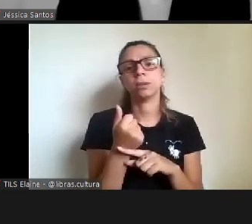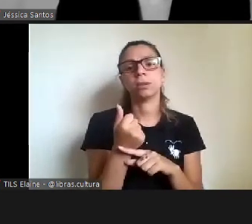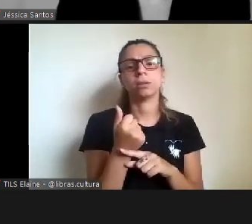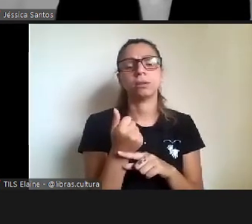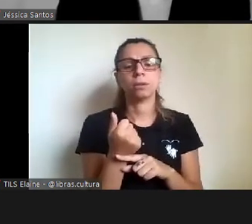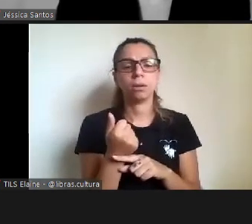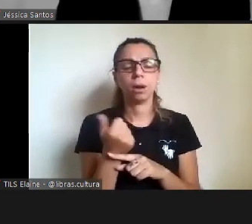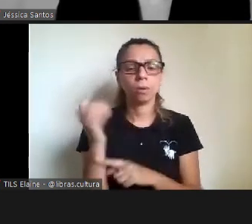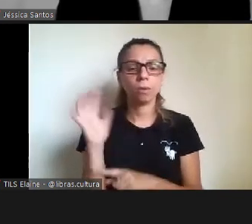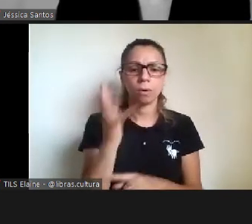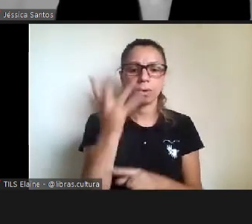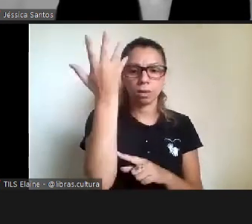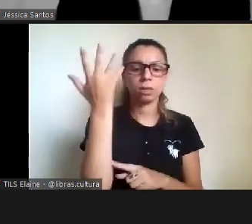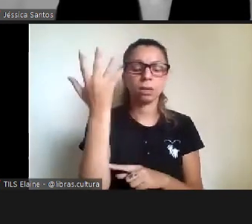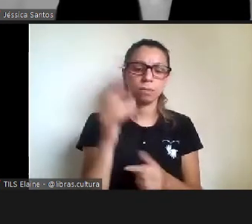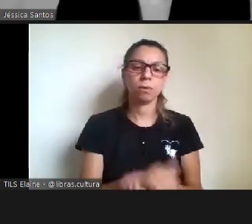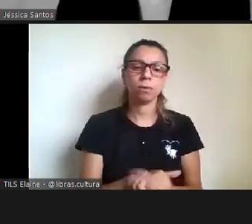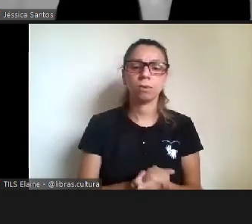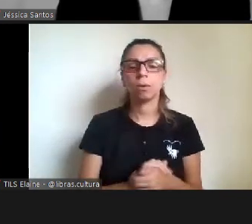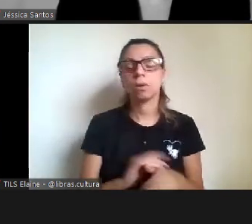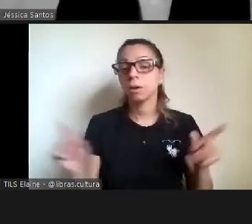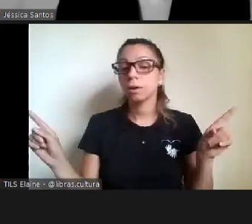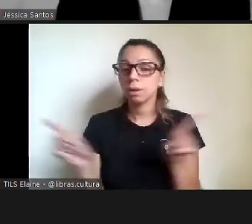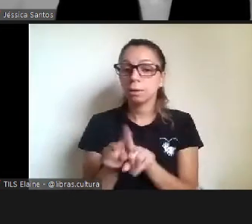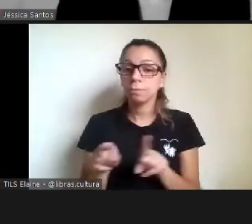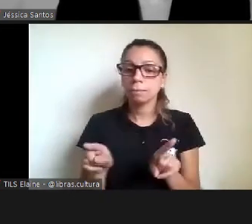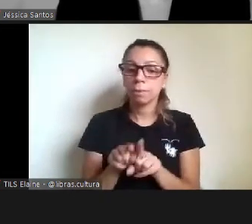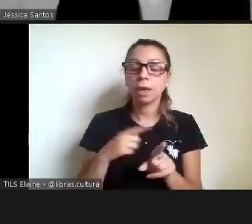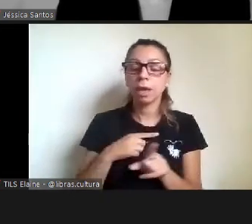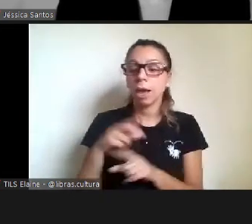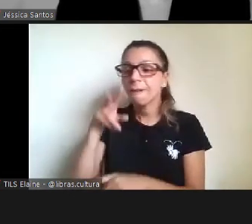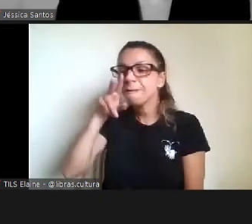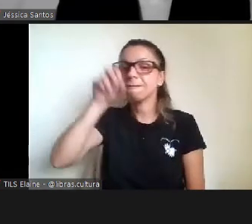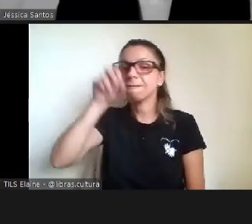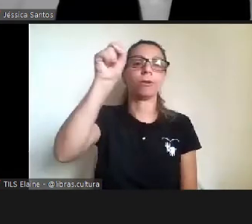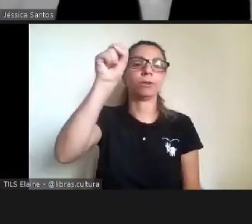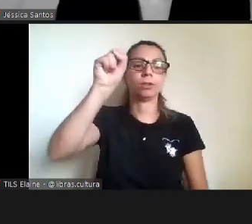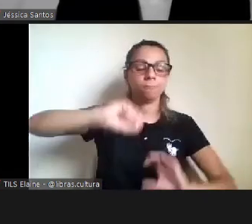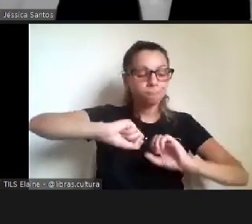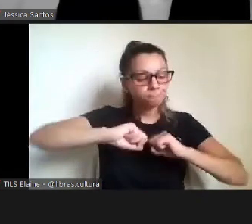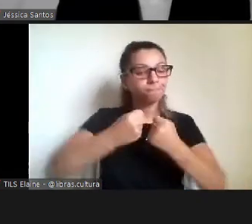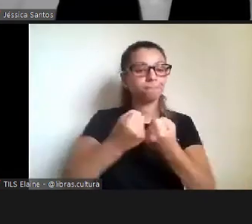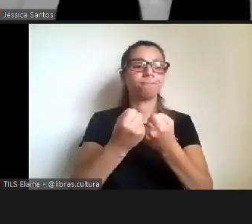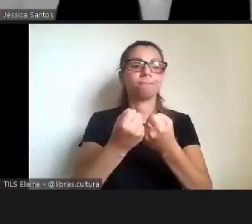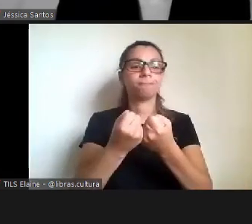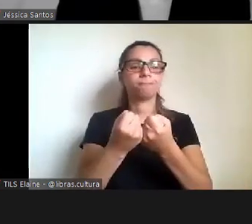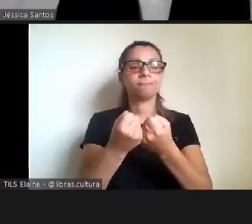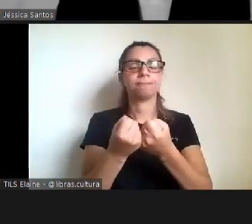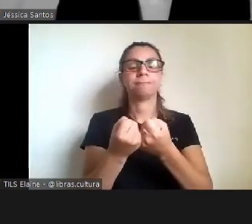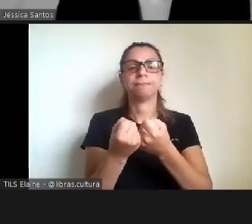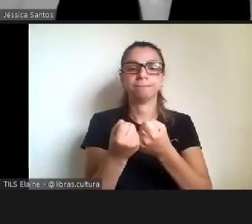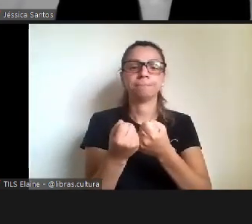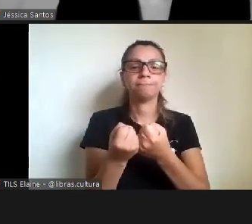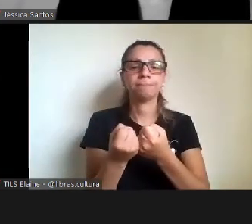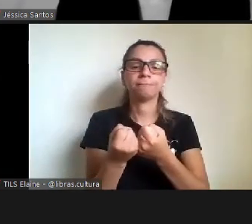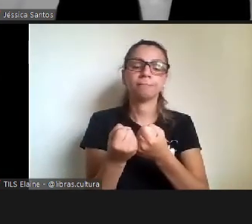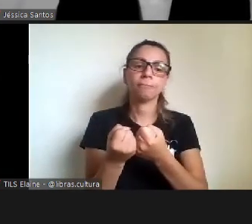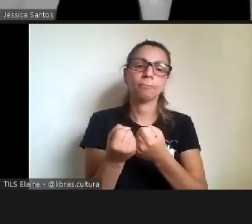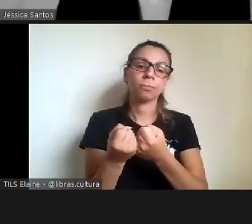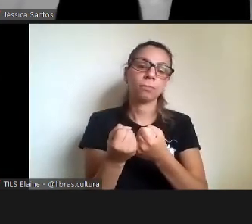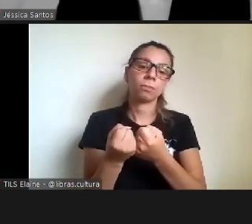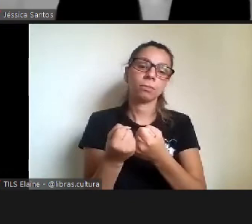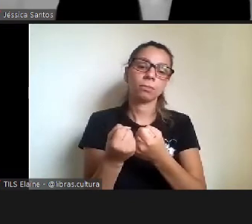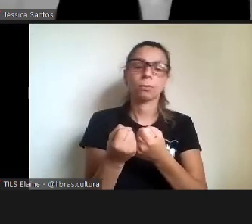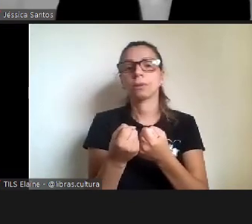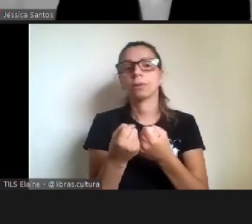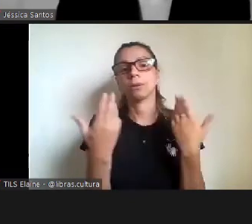todas, também é essa convocação ficar mais forte. Ela vem com mais potência, ela vem...